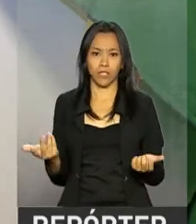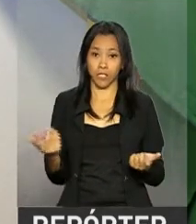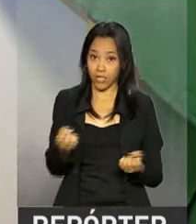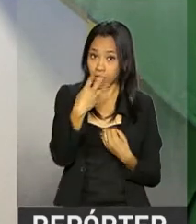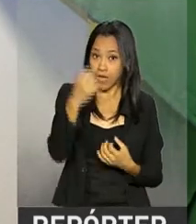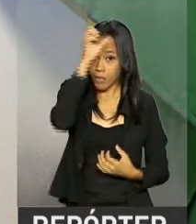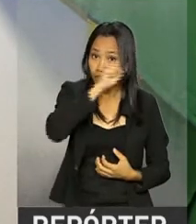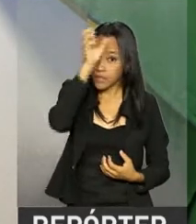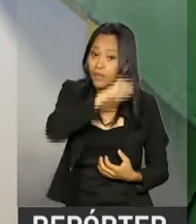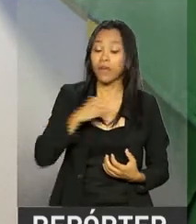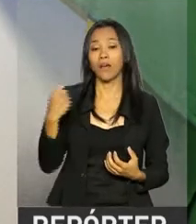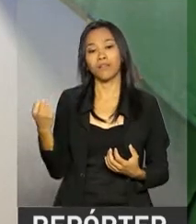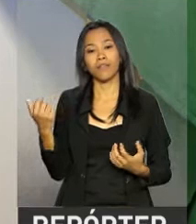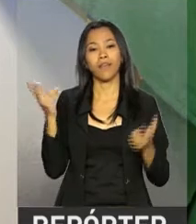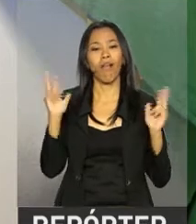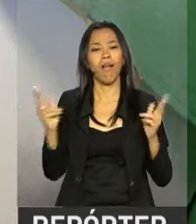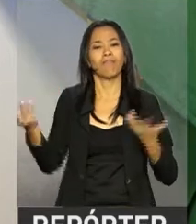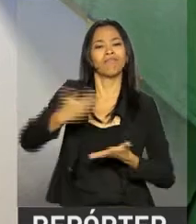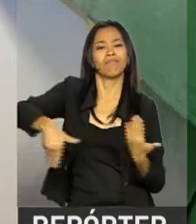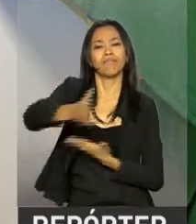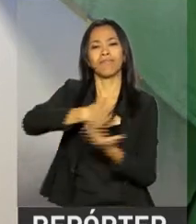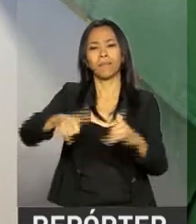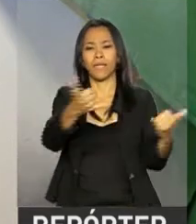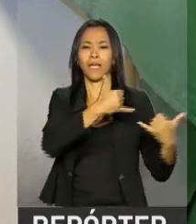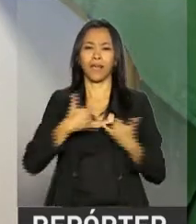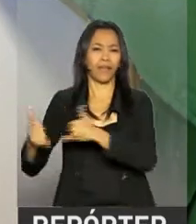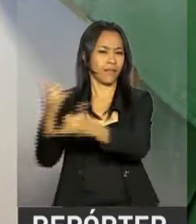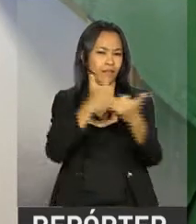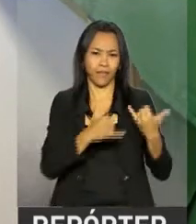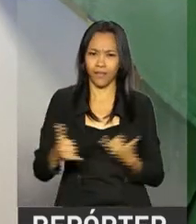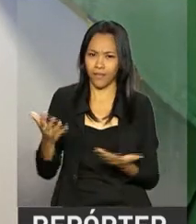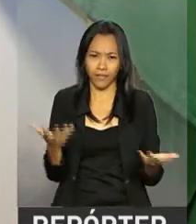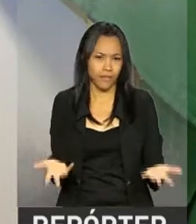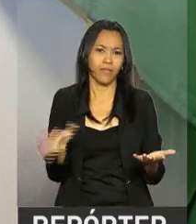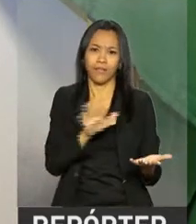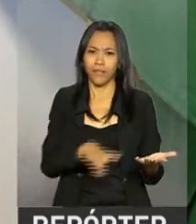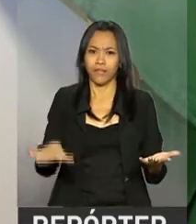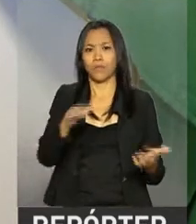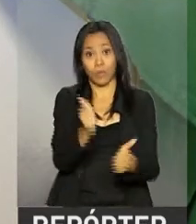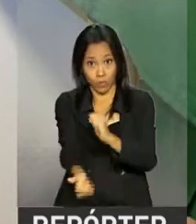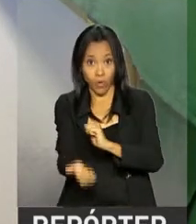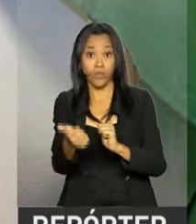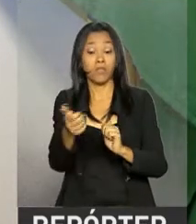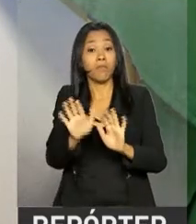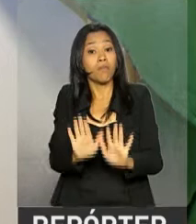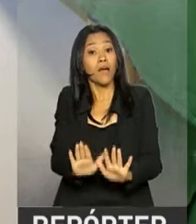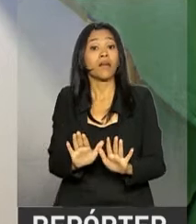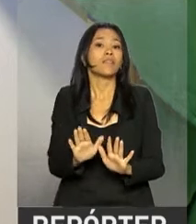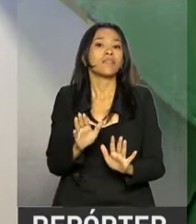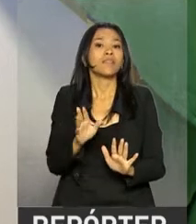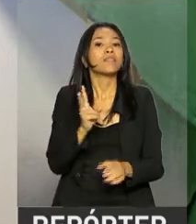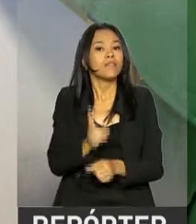e de lazer ao mesmo tempo de forma lúdica através de brincadeiras atividades esportivas mas sem deixar de